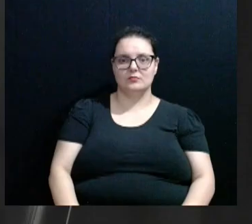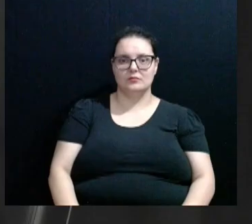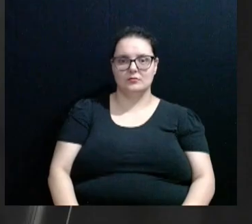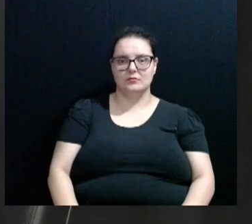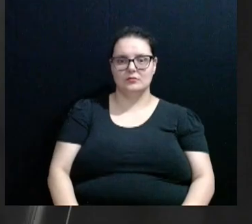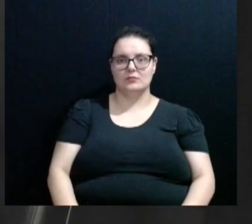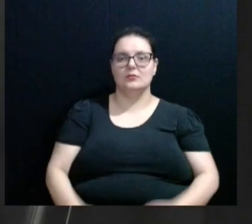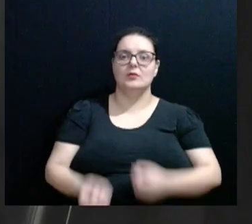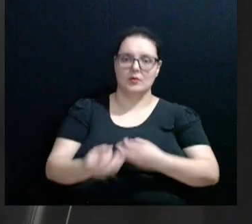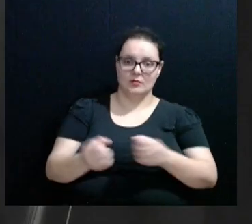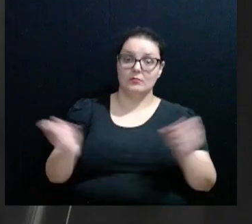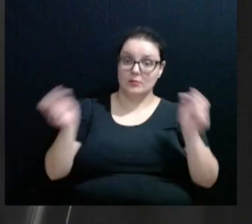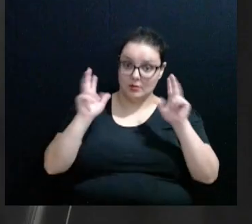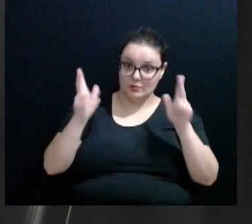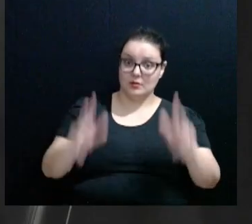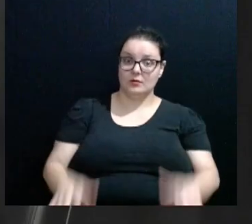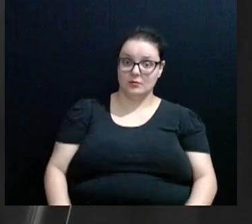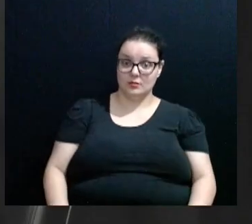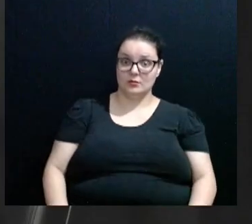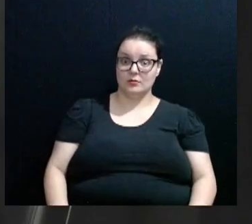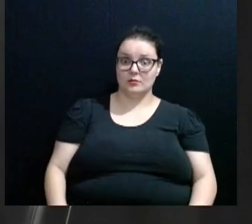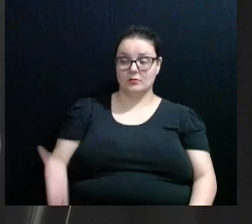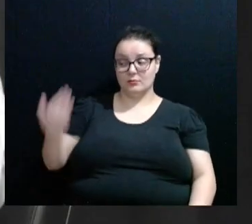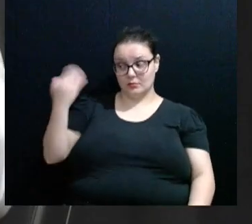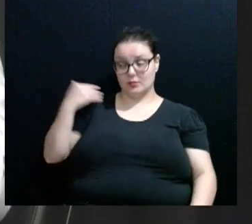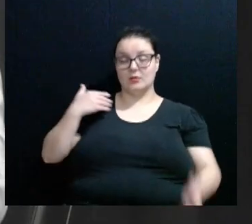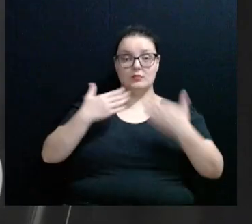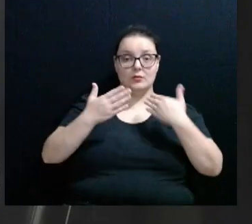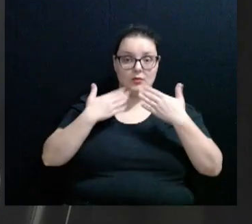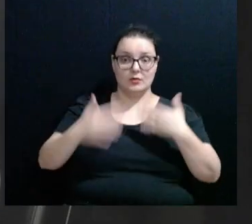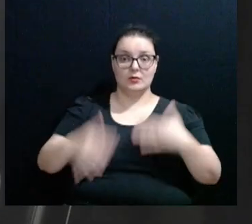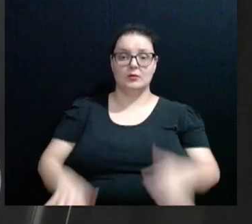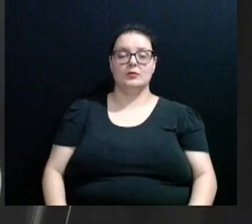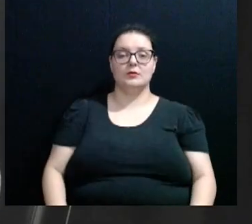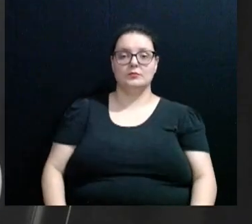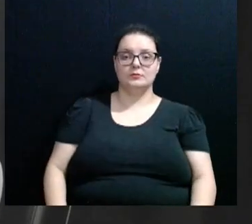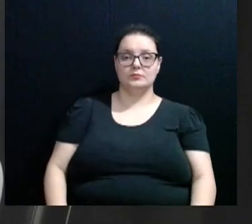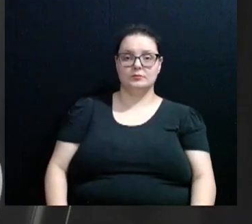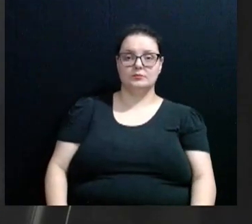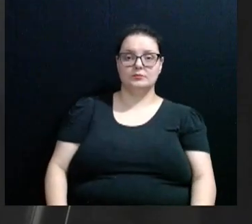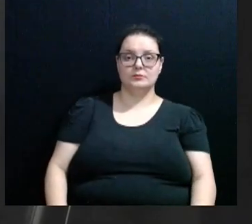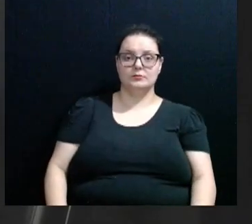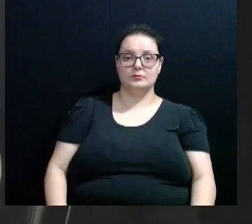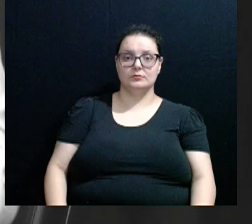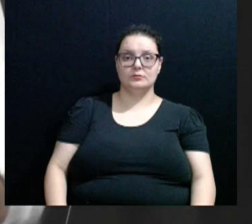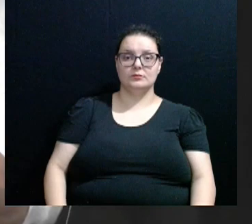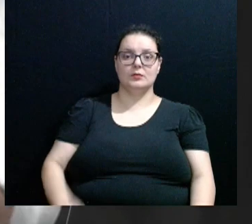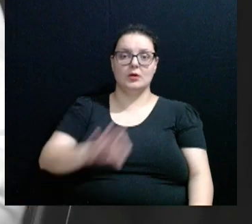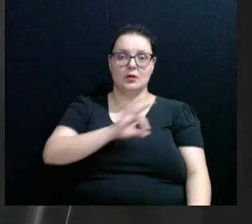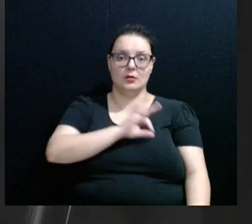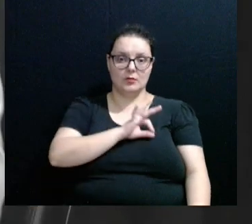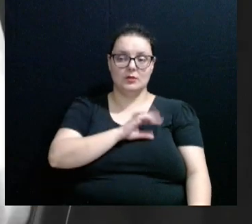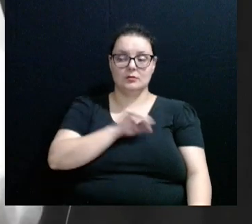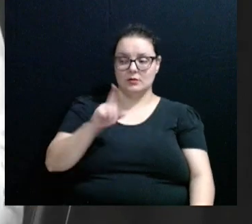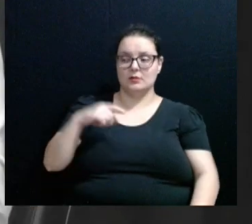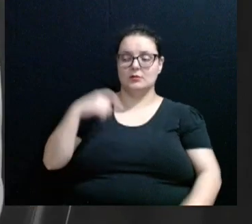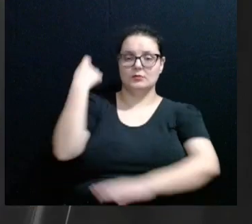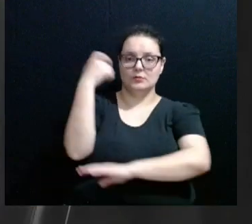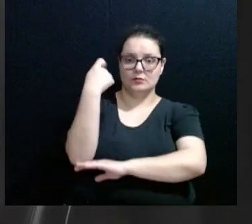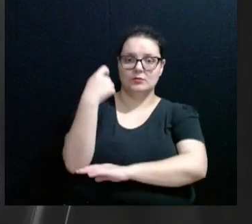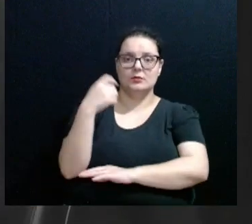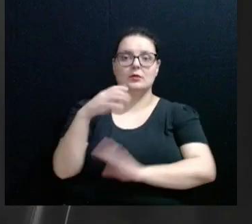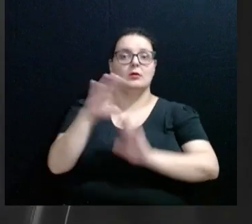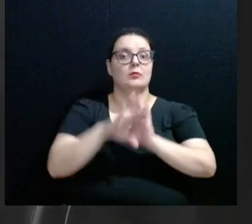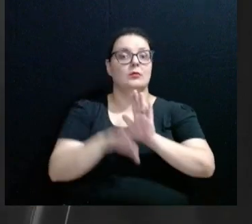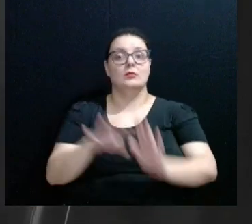é para a gente chamar a atenção. Outro dia eu estava conversando com a Polícia Civil do Rio Grande do Sul, que eles criaram um programa muito